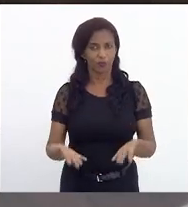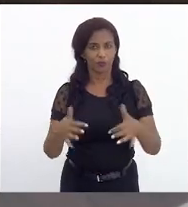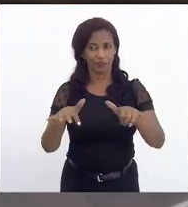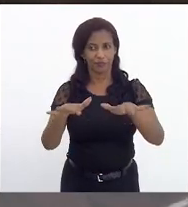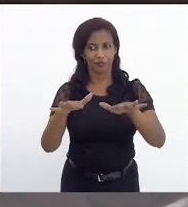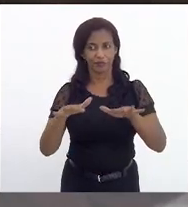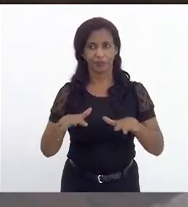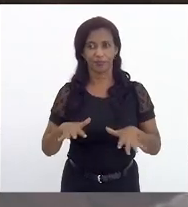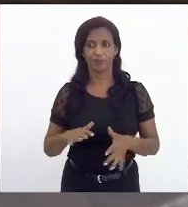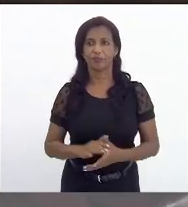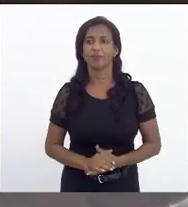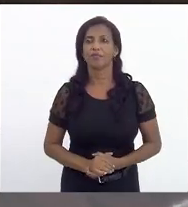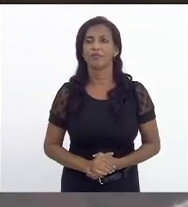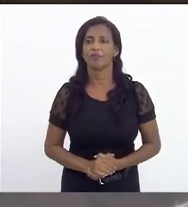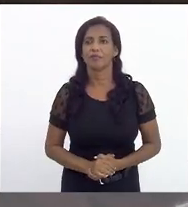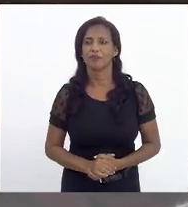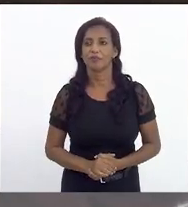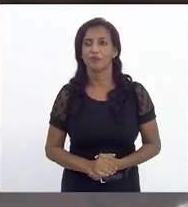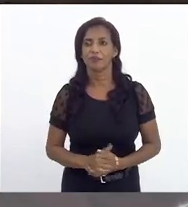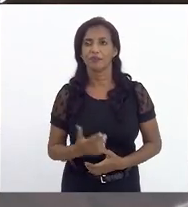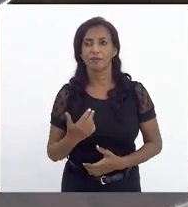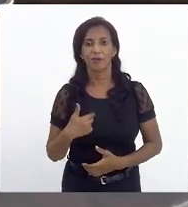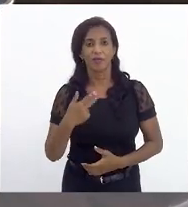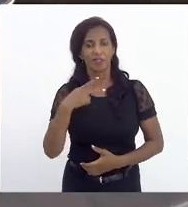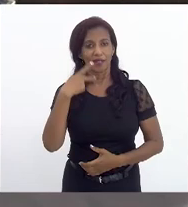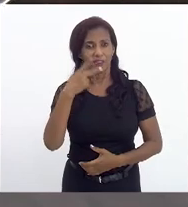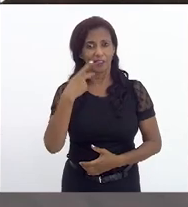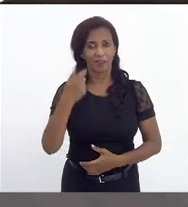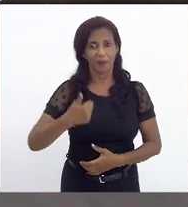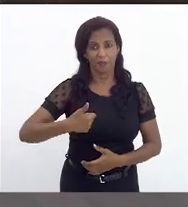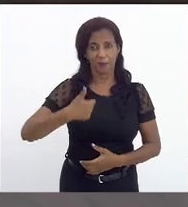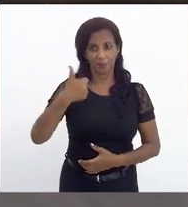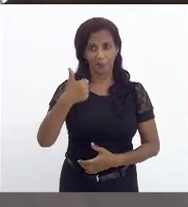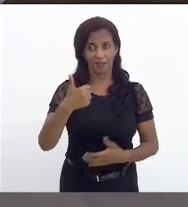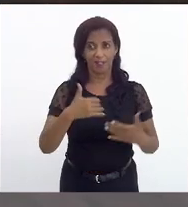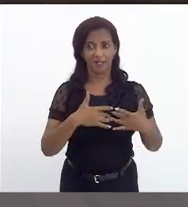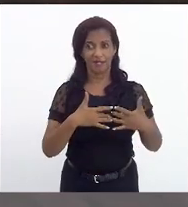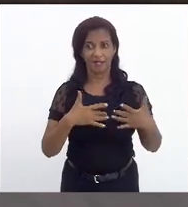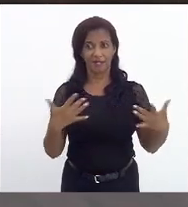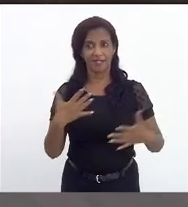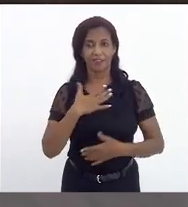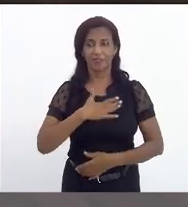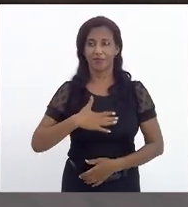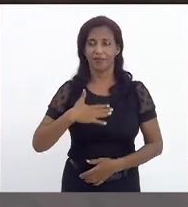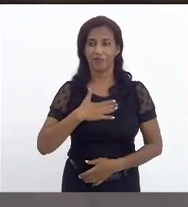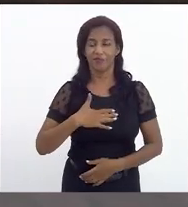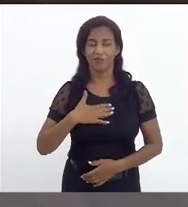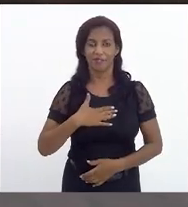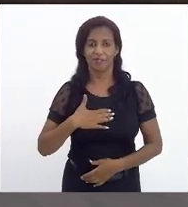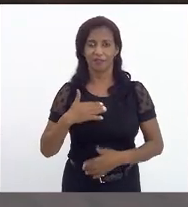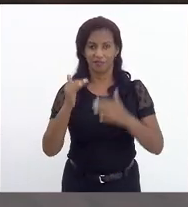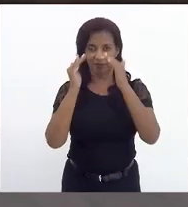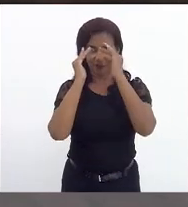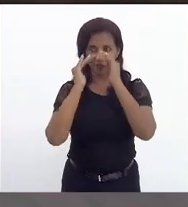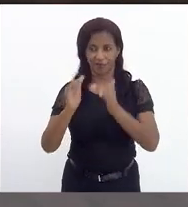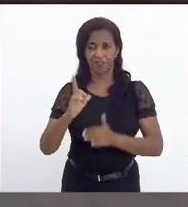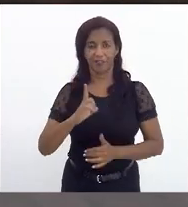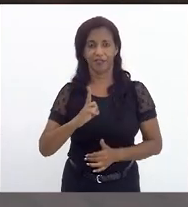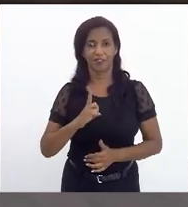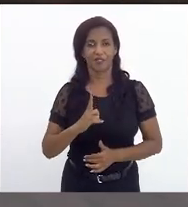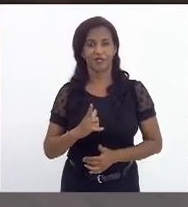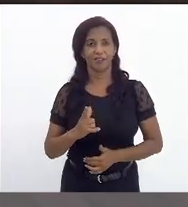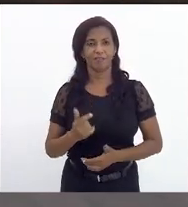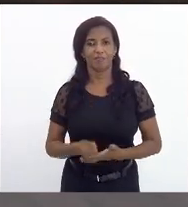plenário. Eu faço uso da palavra primeiro para externar a satisfação e a honra de ter